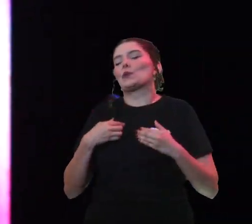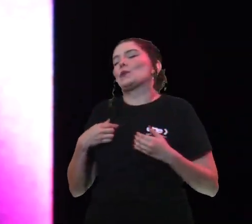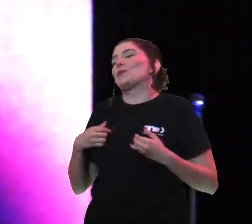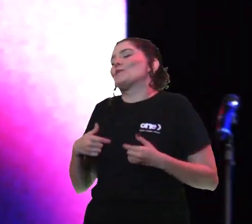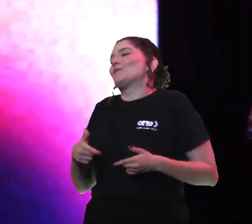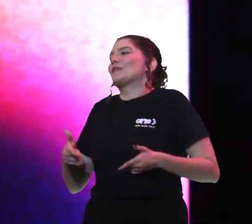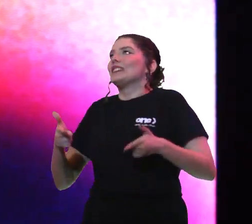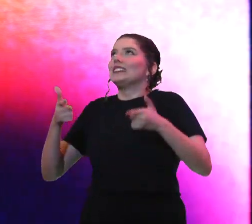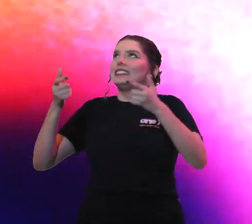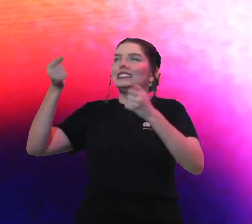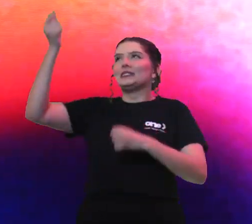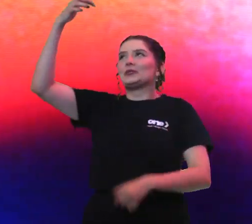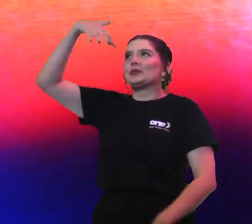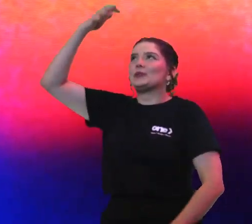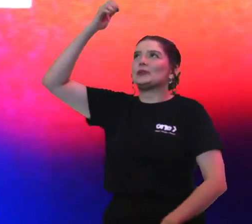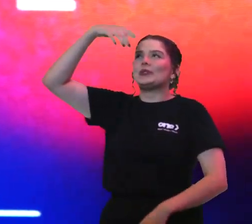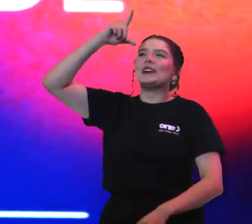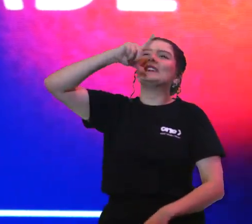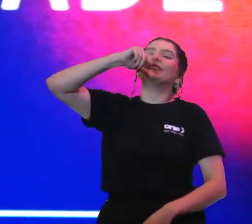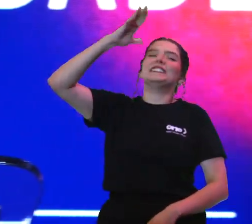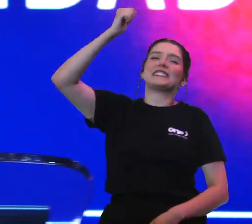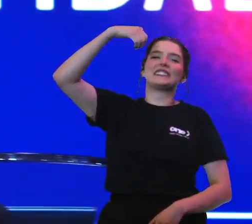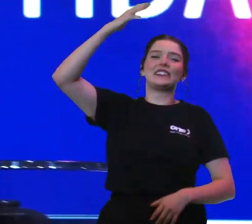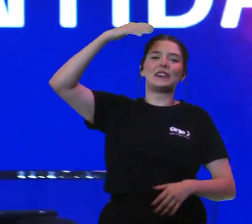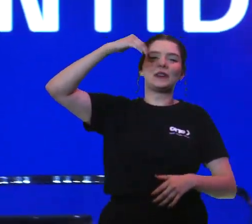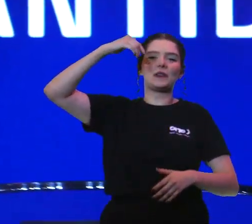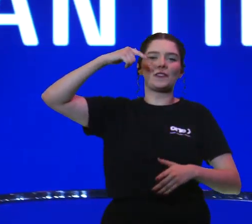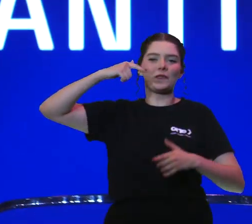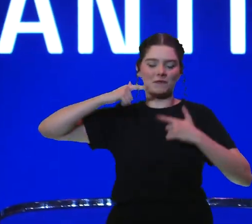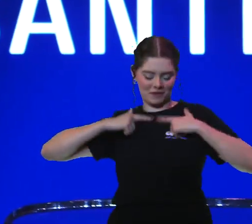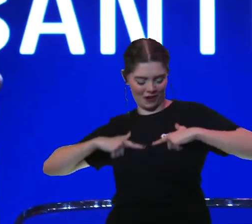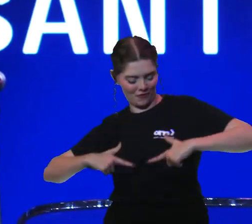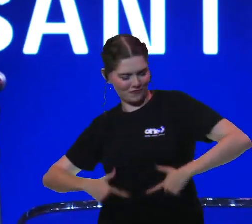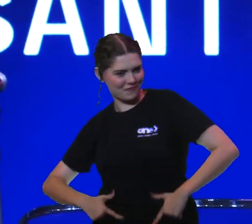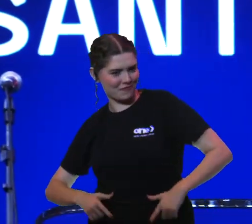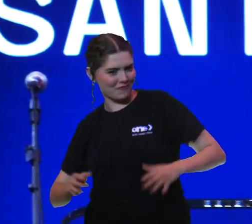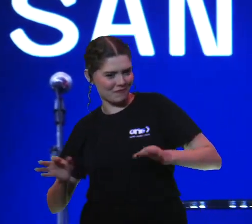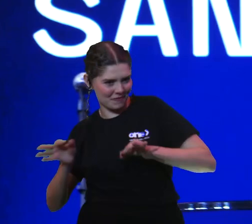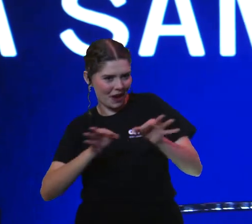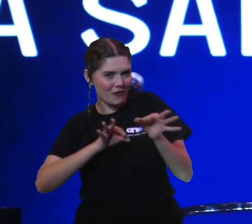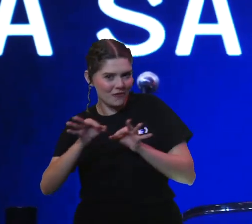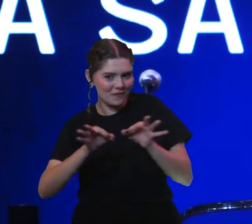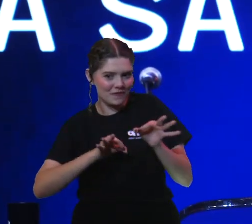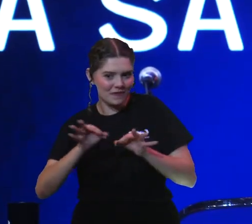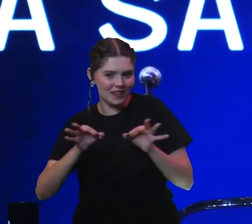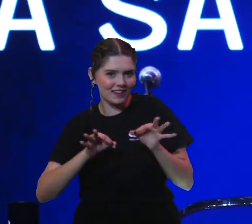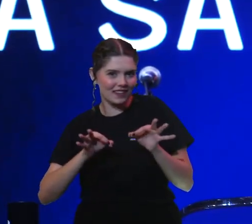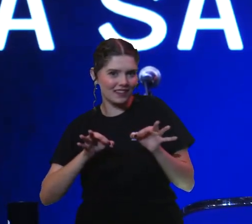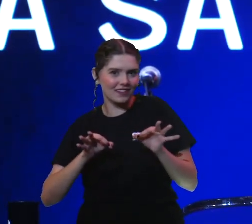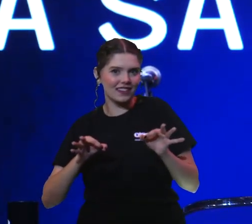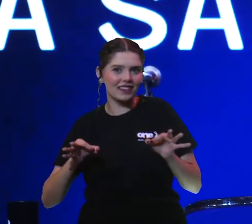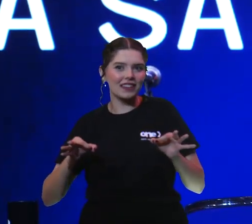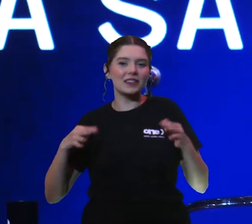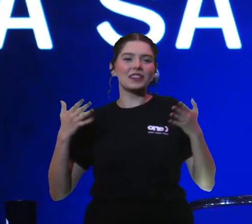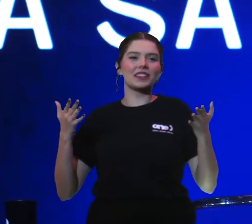né, pelo menos, passei um perfuminho, coloquei meu chinelo havaianas, a bermuda de futebol e a camiseta da igreja.